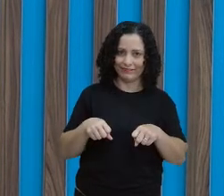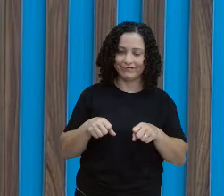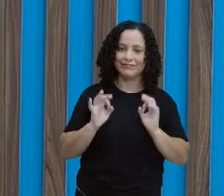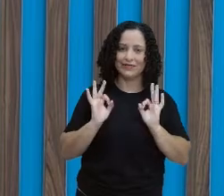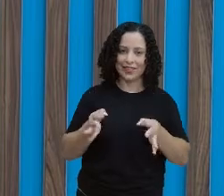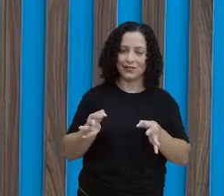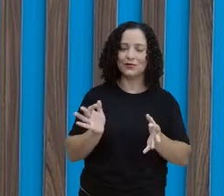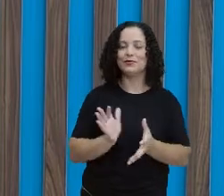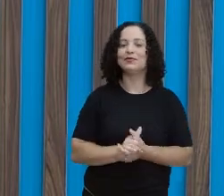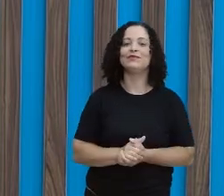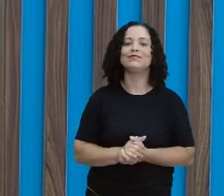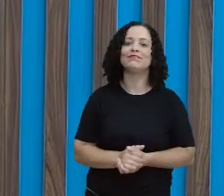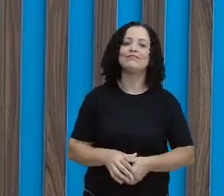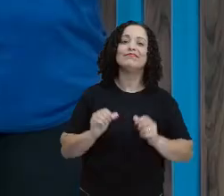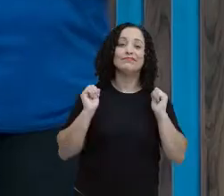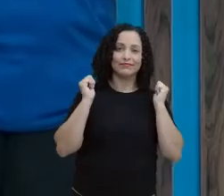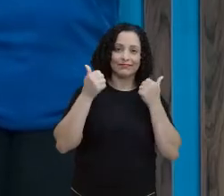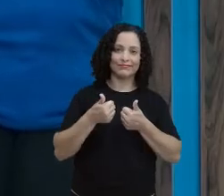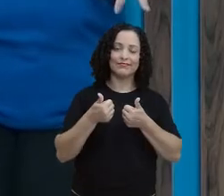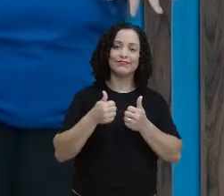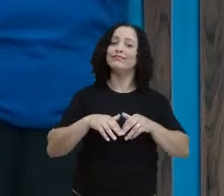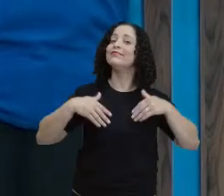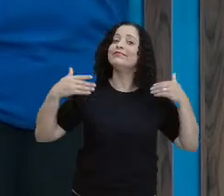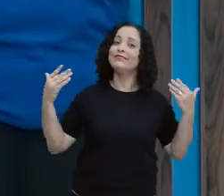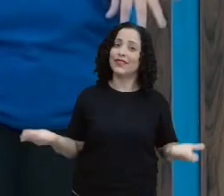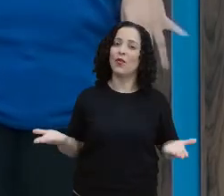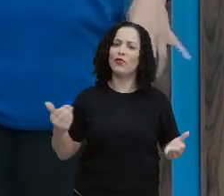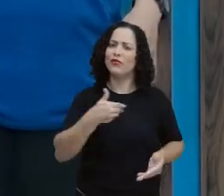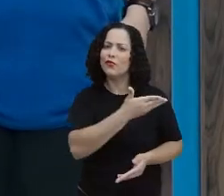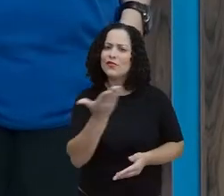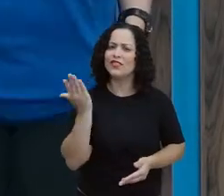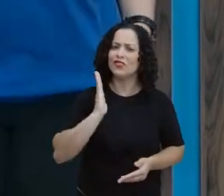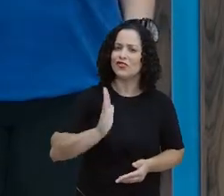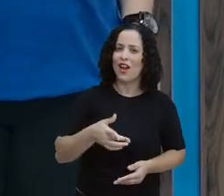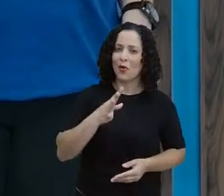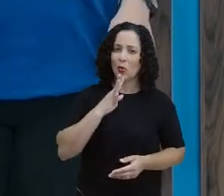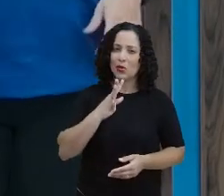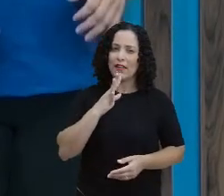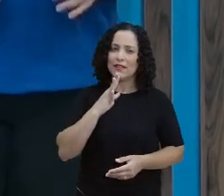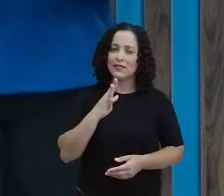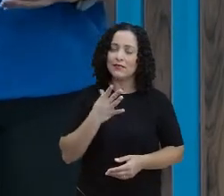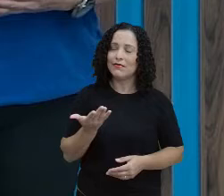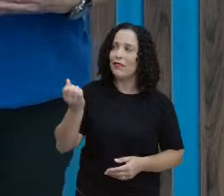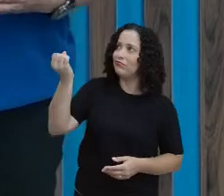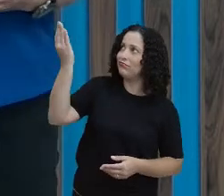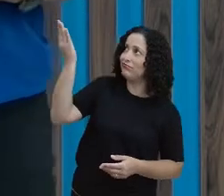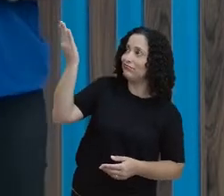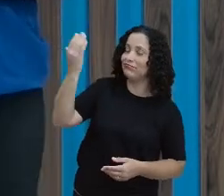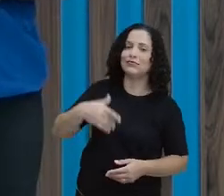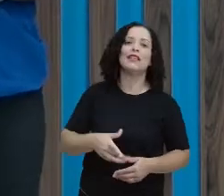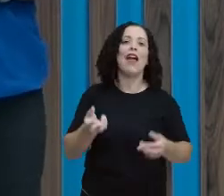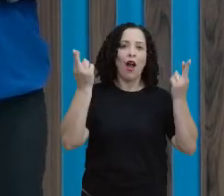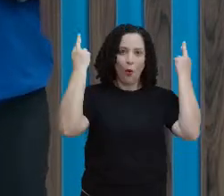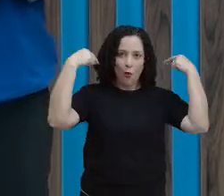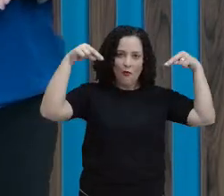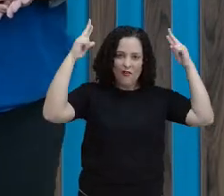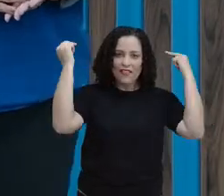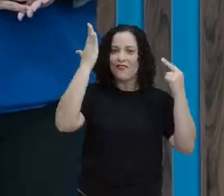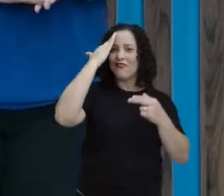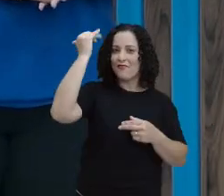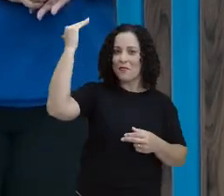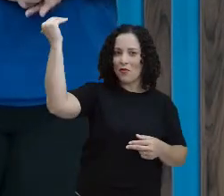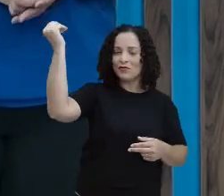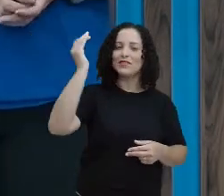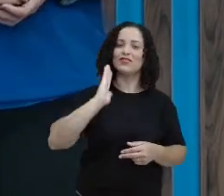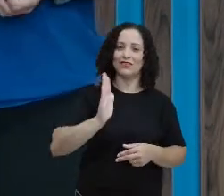tamanho. Massa, professora. É isso aí, gente. E aí, vocês já ouviram falar da ovelha Dolly? É muito famosa essa ovelha, né? Eu acho que